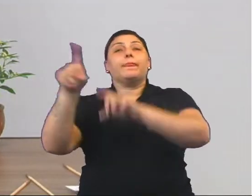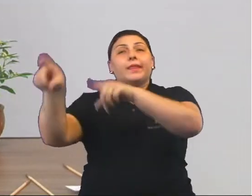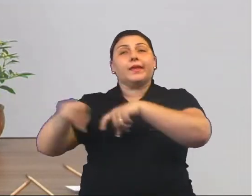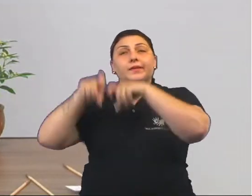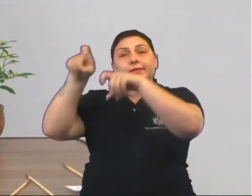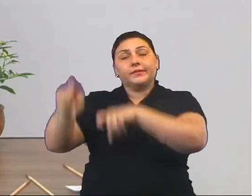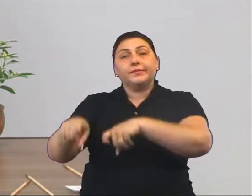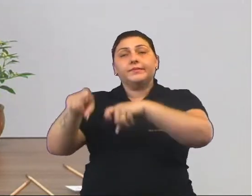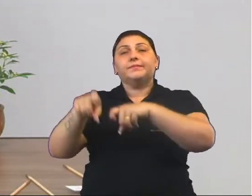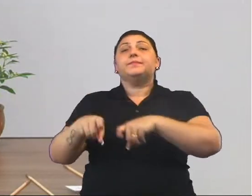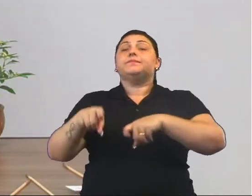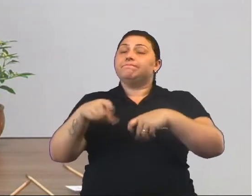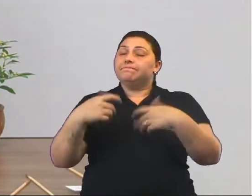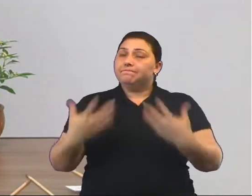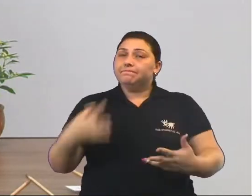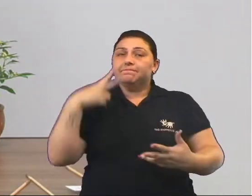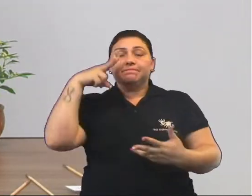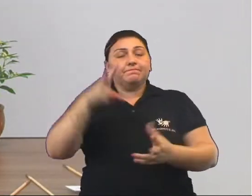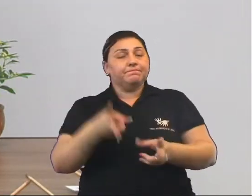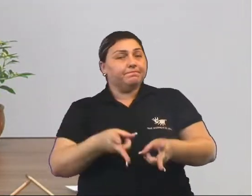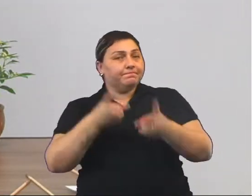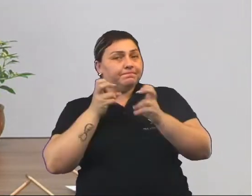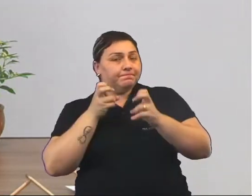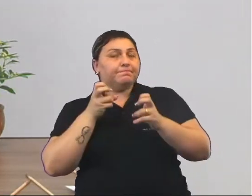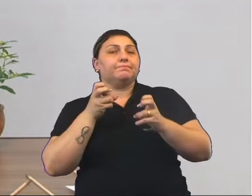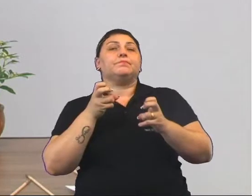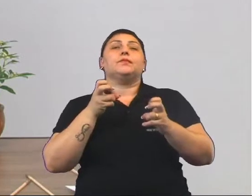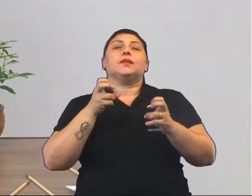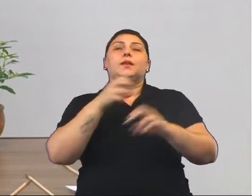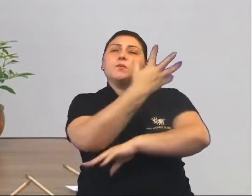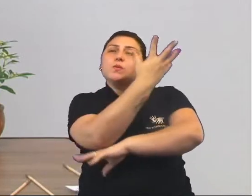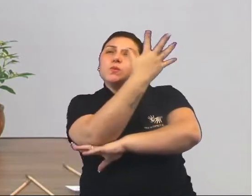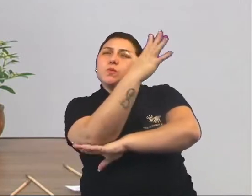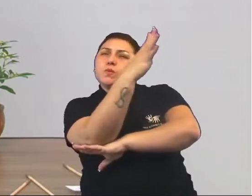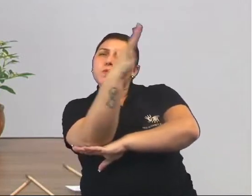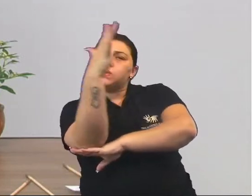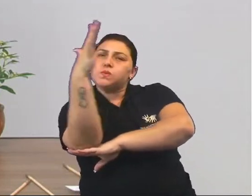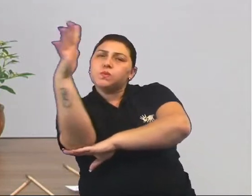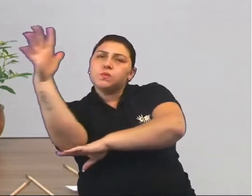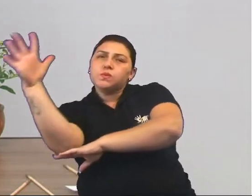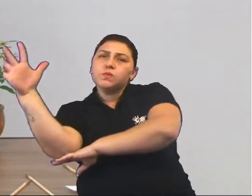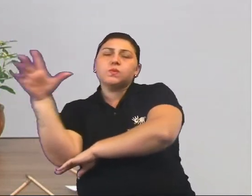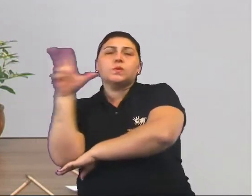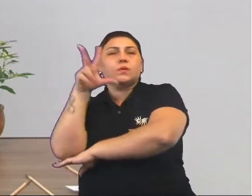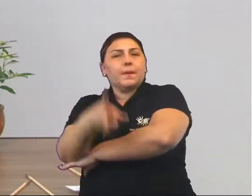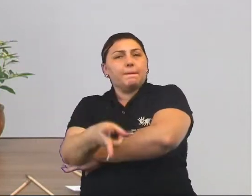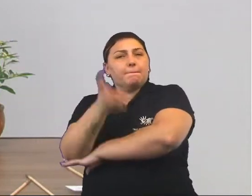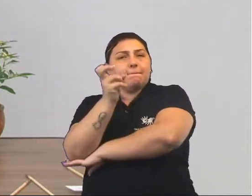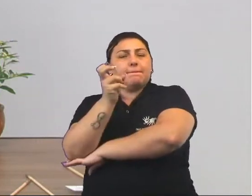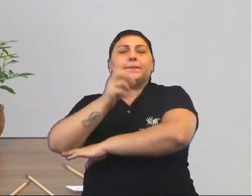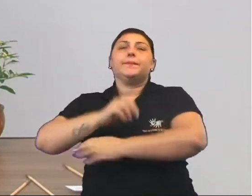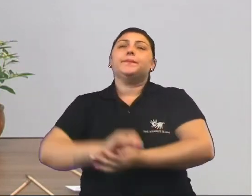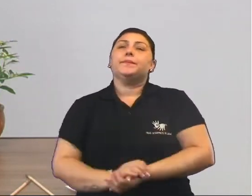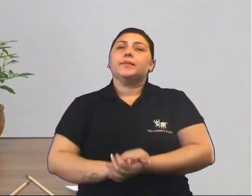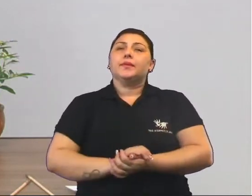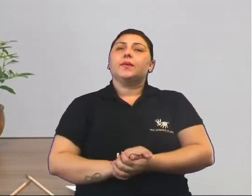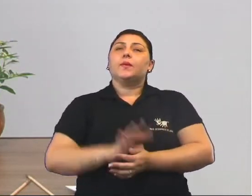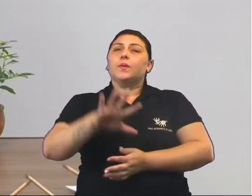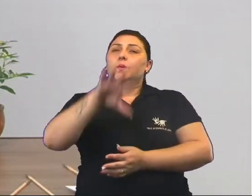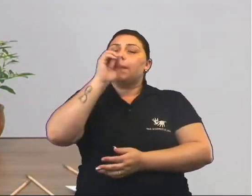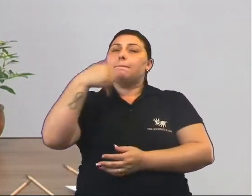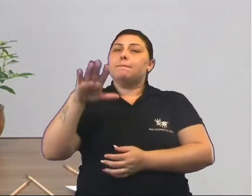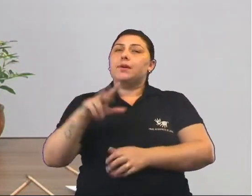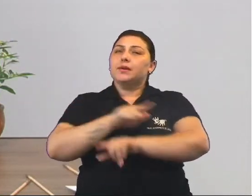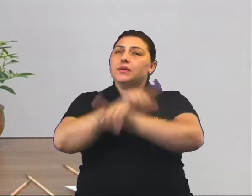vamos aos sítios, às colônias ou em lugares que tem bastante plantas, que tem bastante árvores. O ar ali é mais